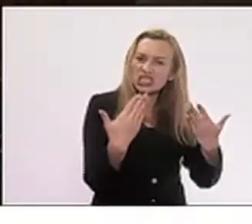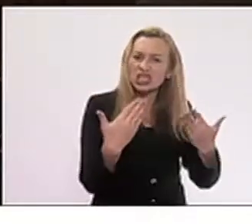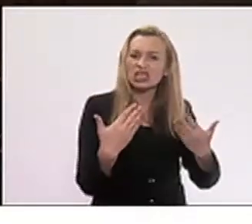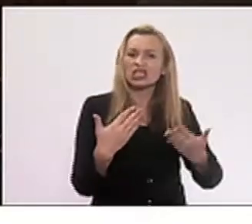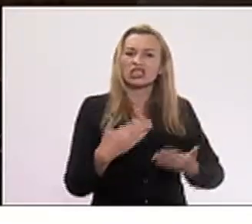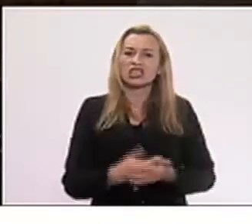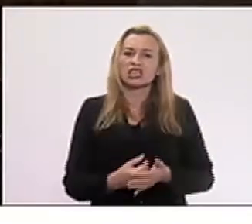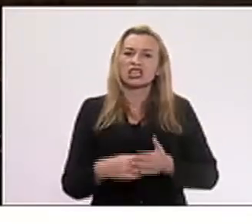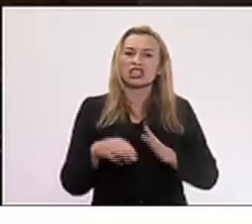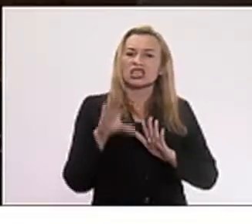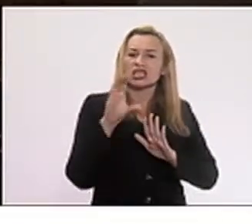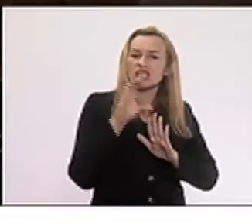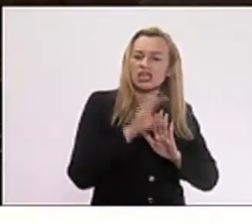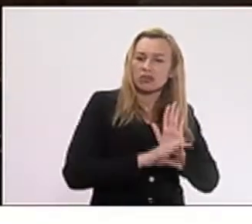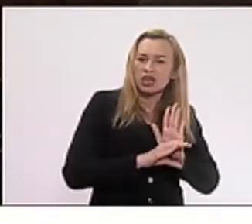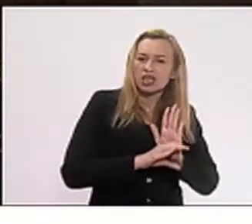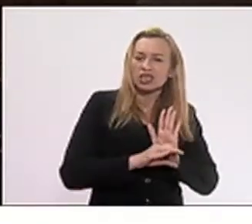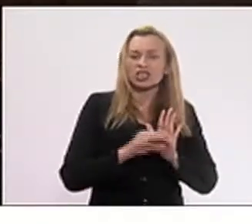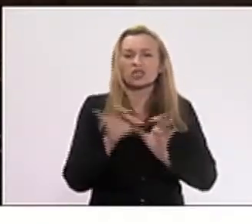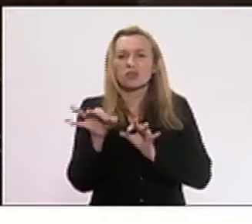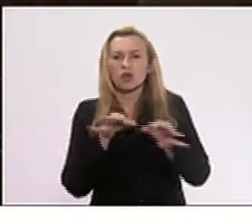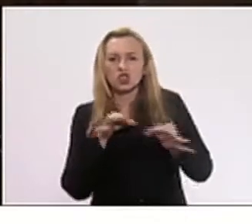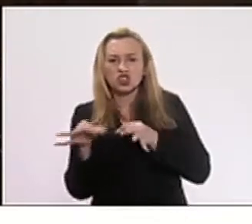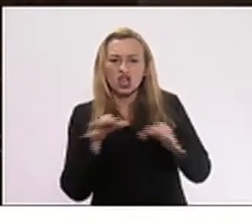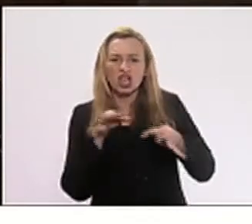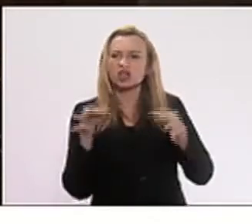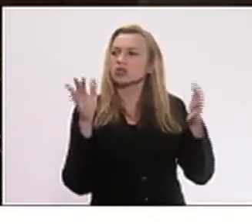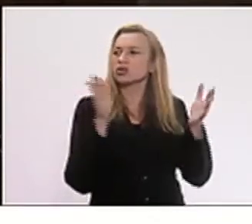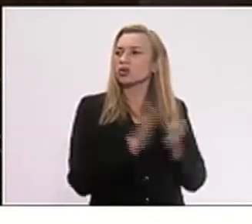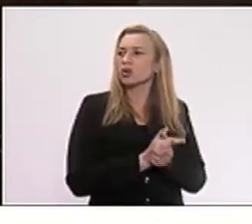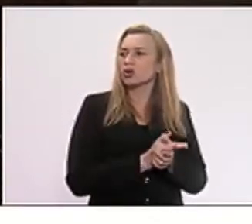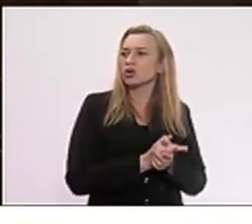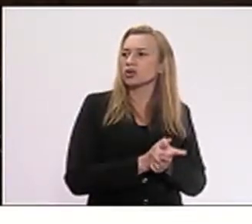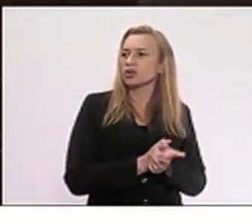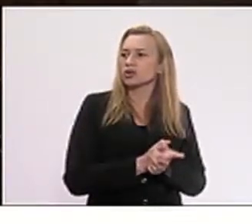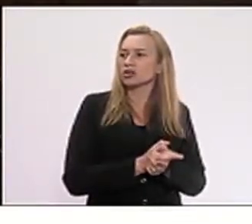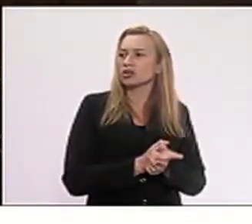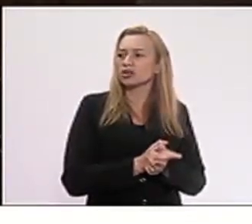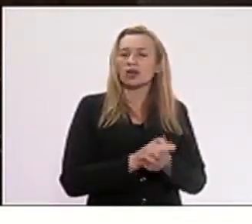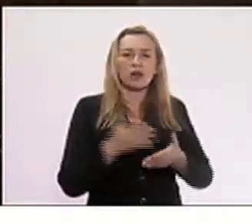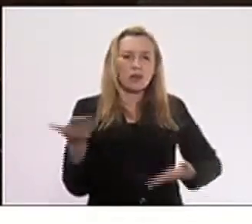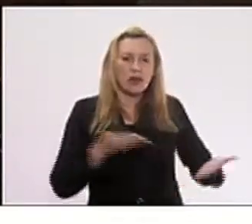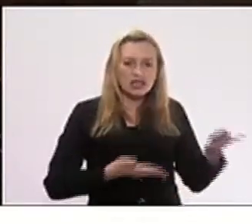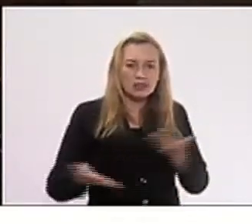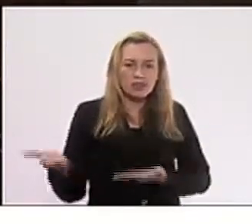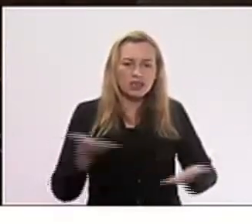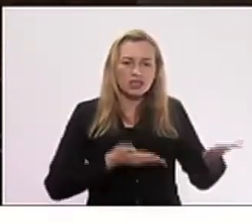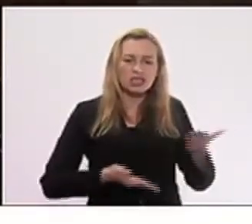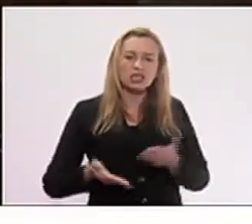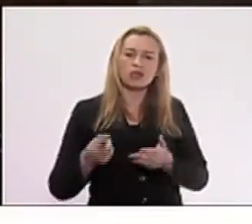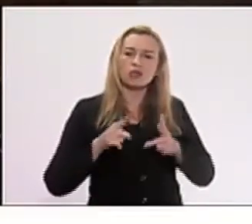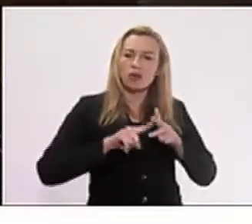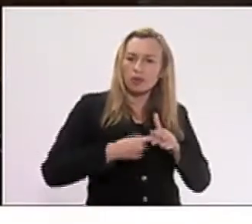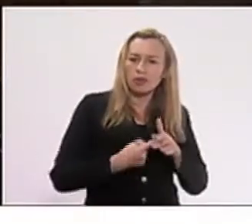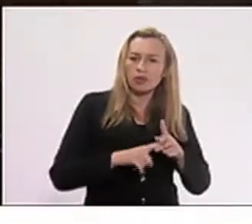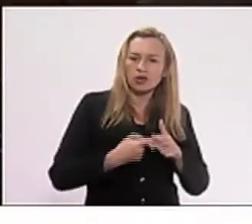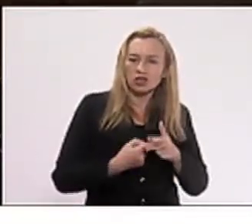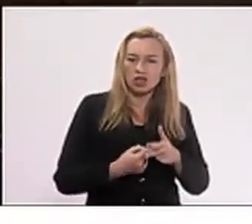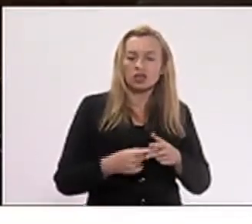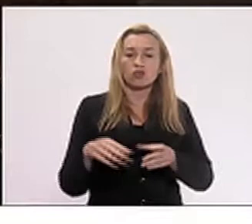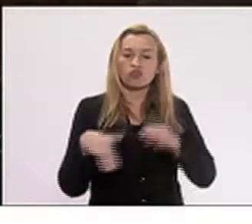de emendas a projetos, com a nossa participação tentando aperfeiçoar